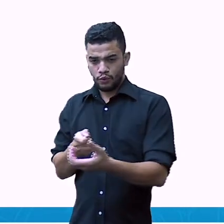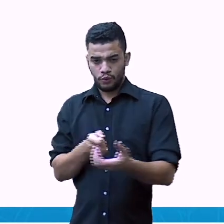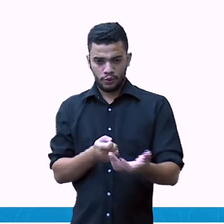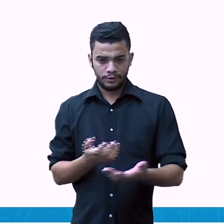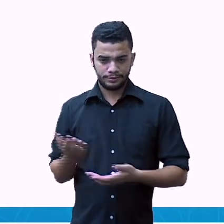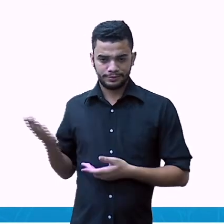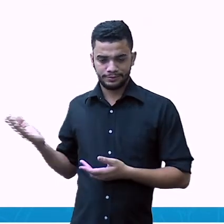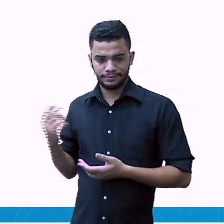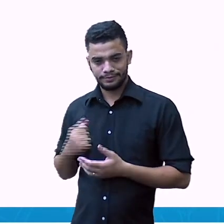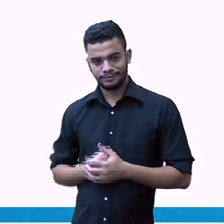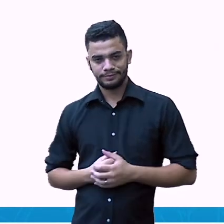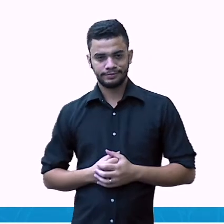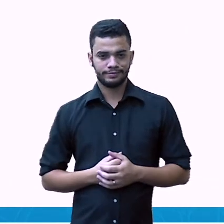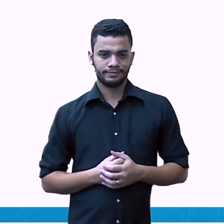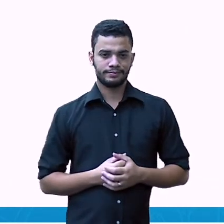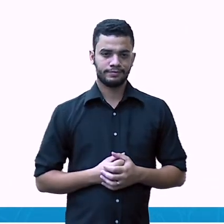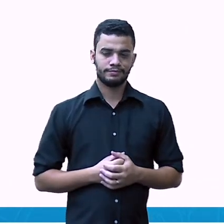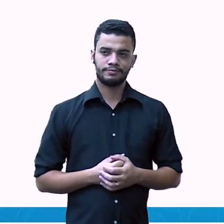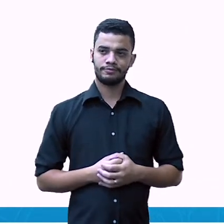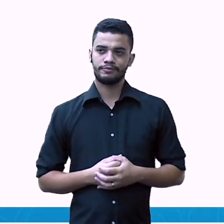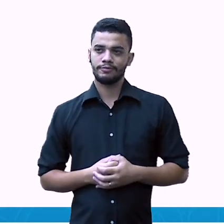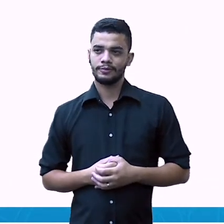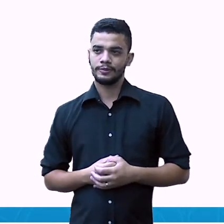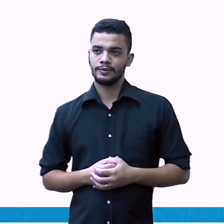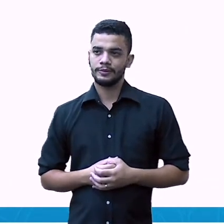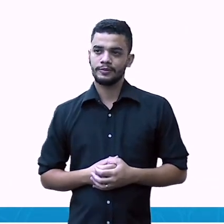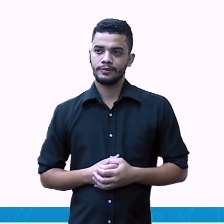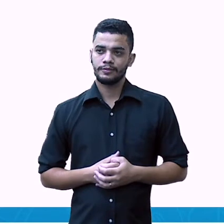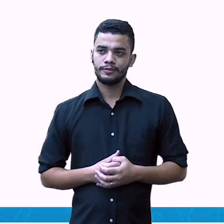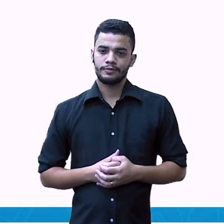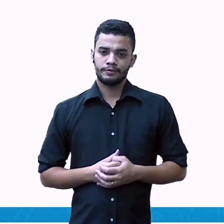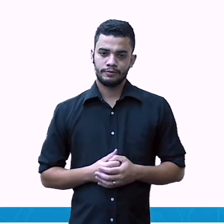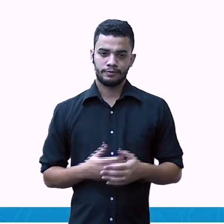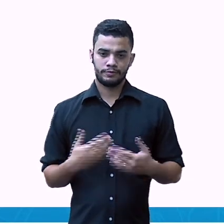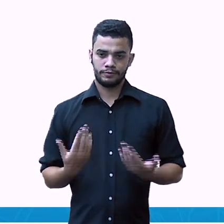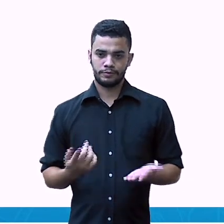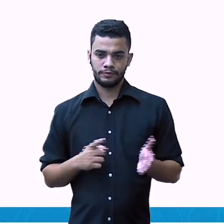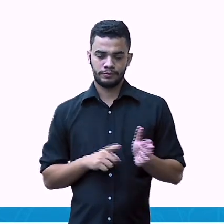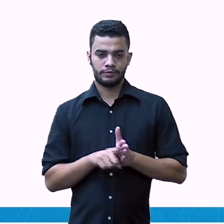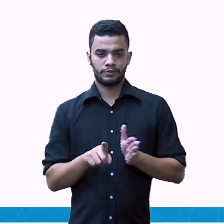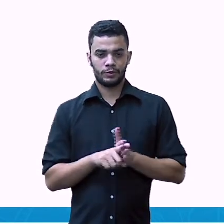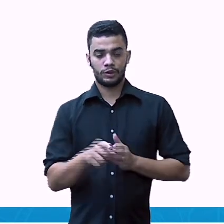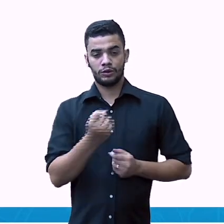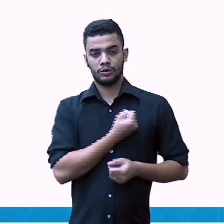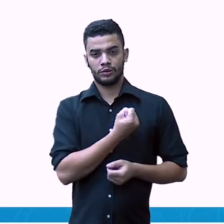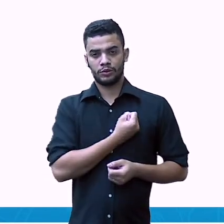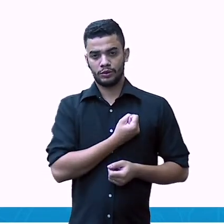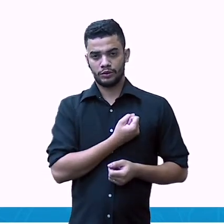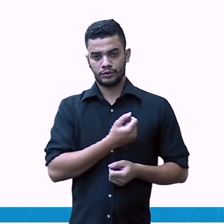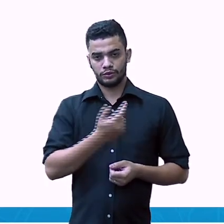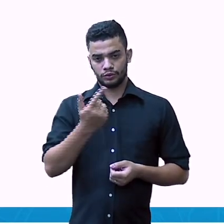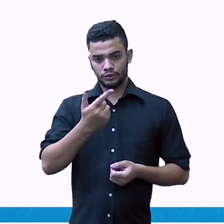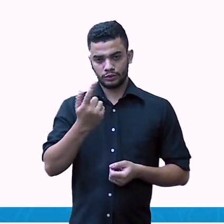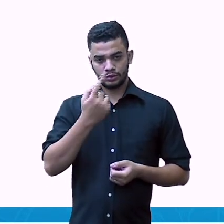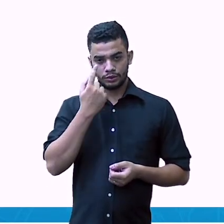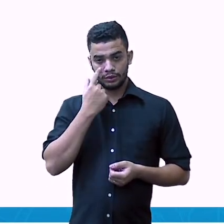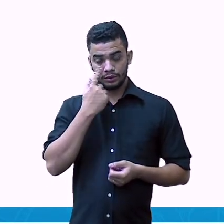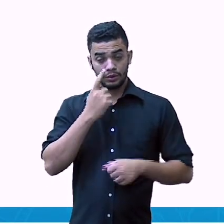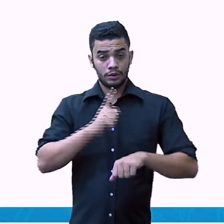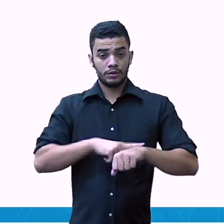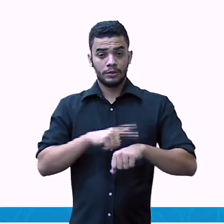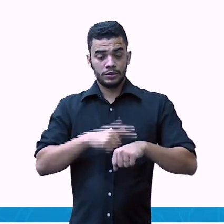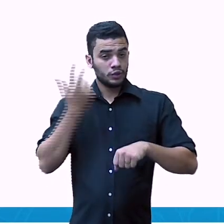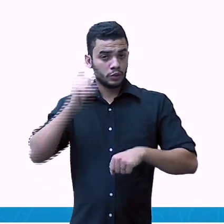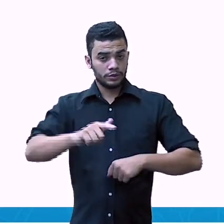o fogo e fazendo salvamentos. Número 2. Para exercer uma profissão, é